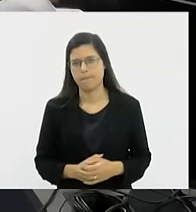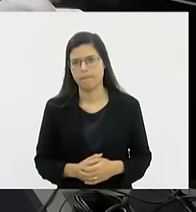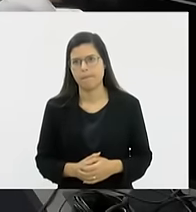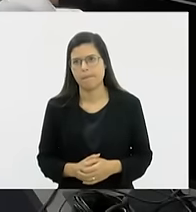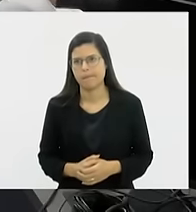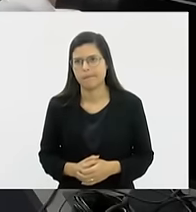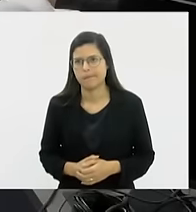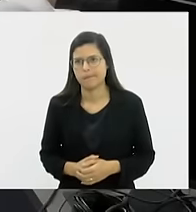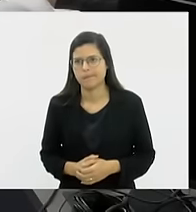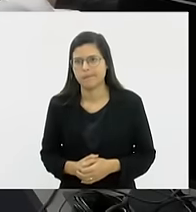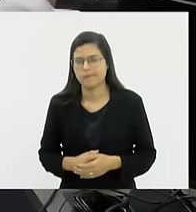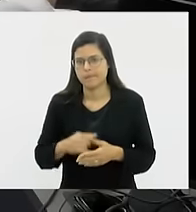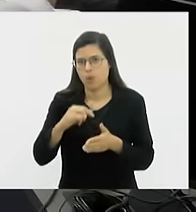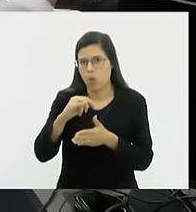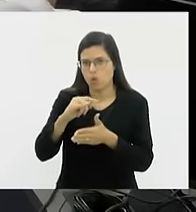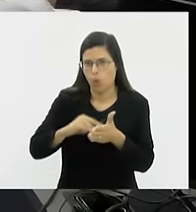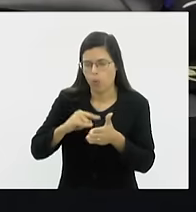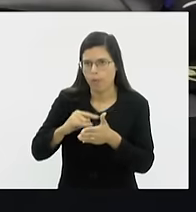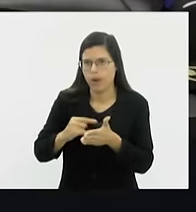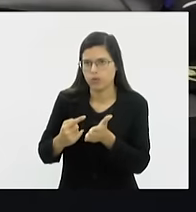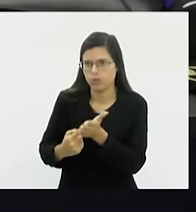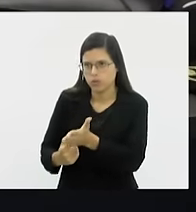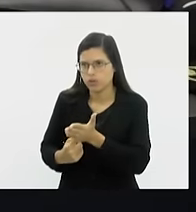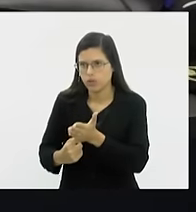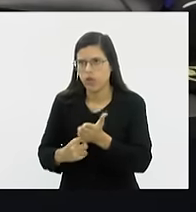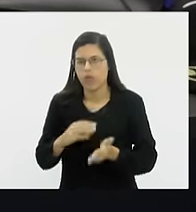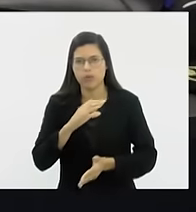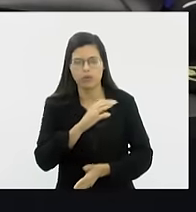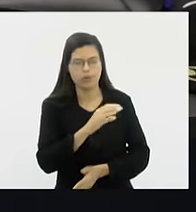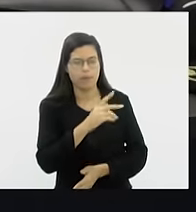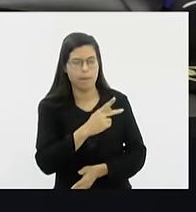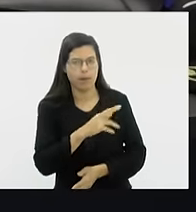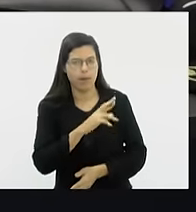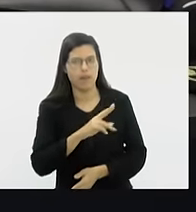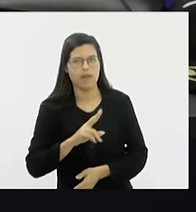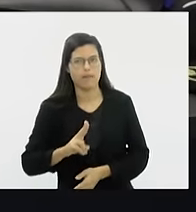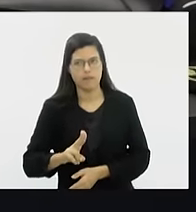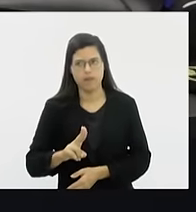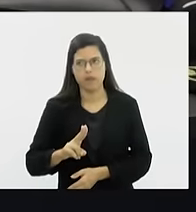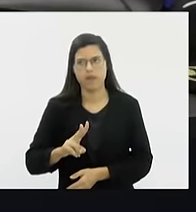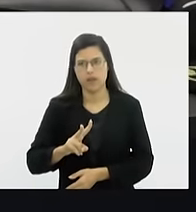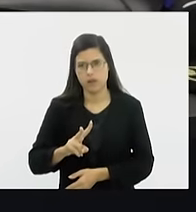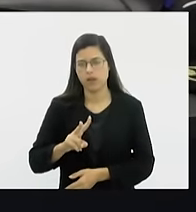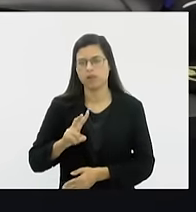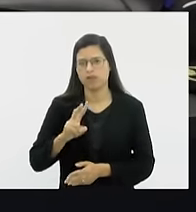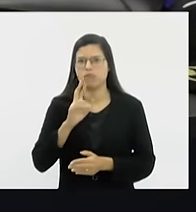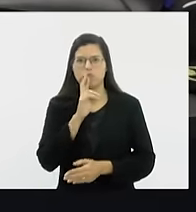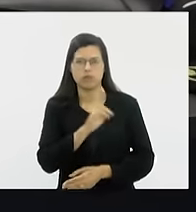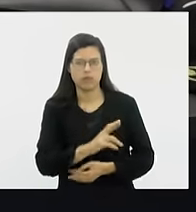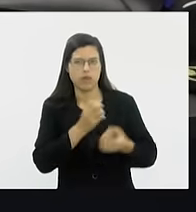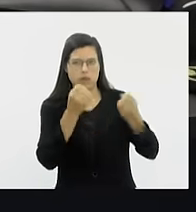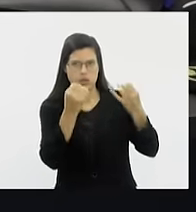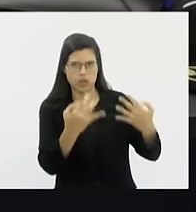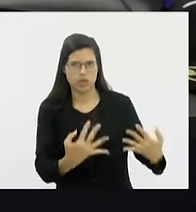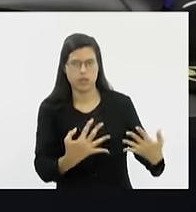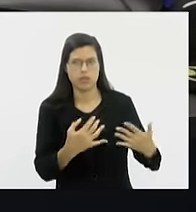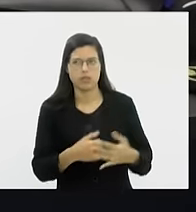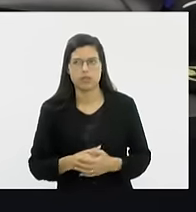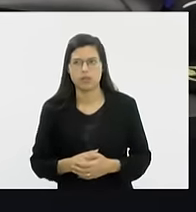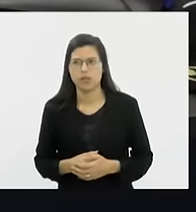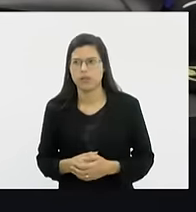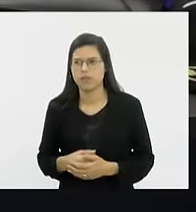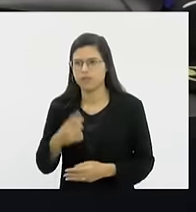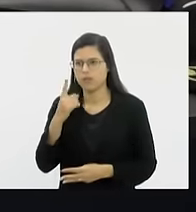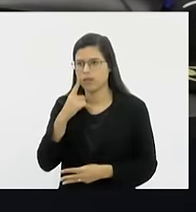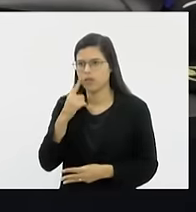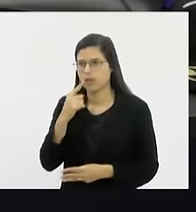o termo de cooperação que nós temos é com o DER, CPRV. Até dar uma resposta ao senhor para esclarecer. Vou até ler